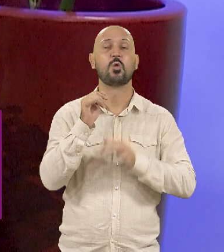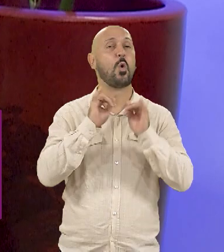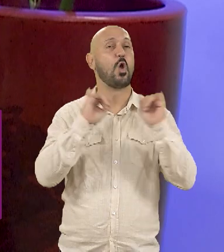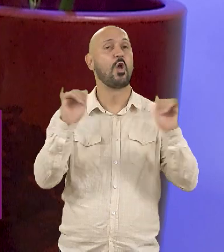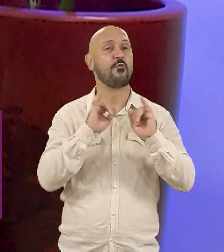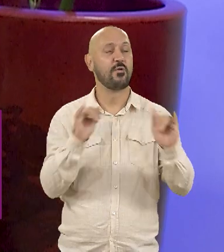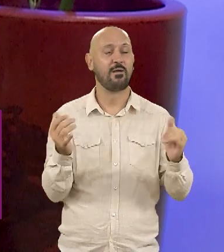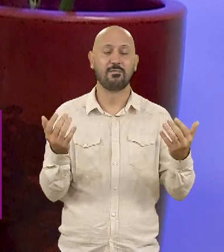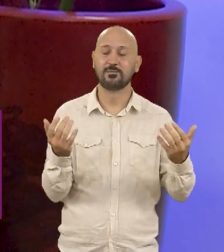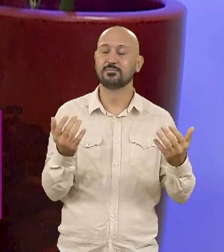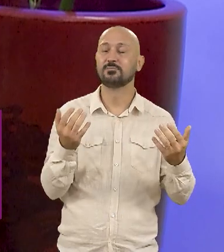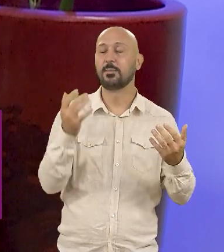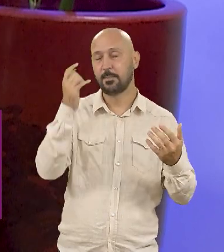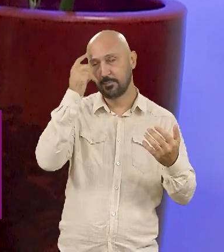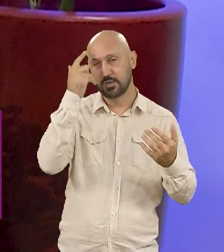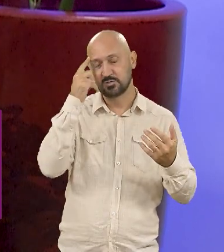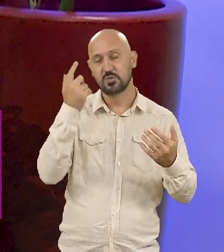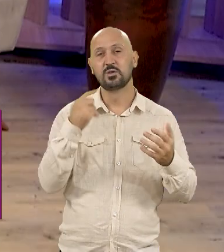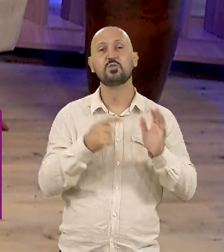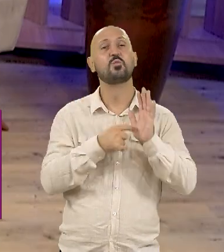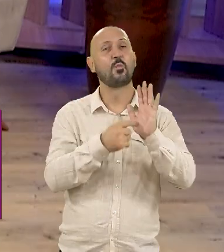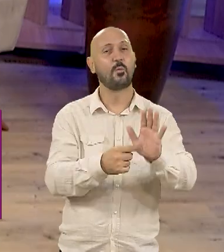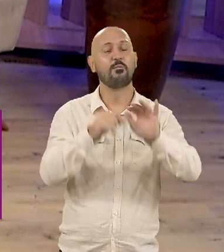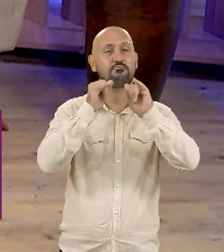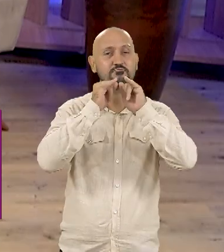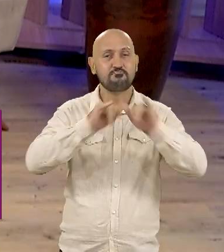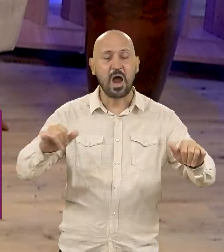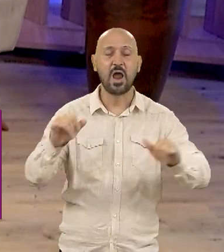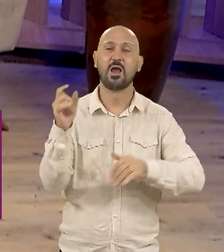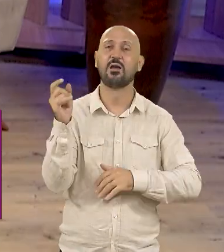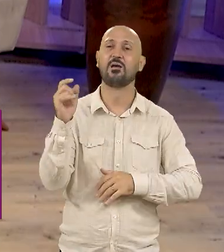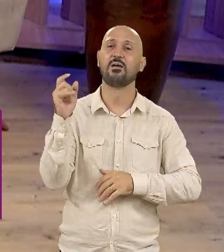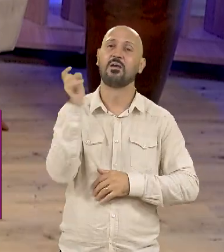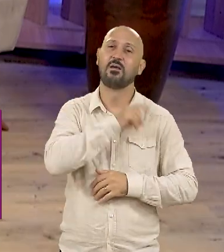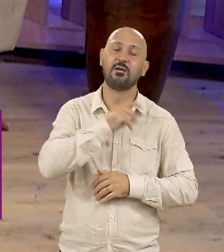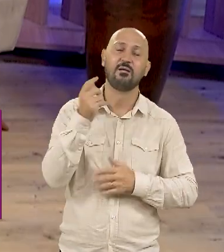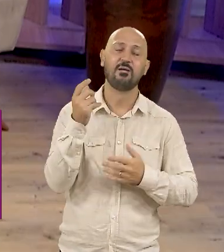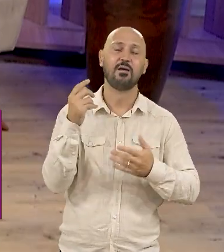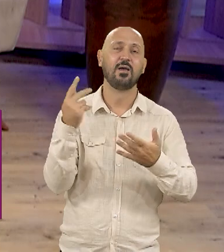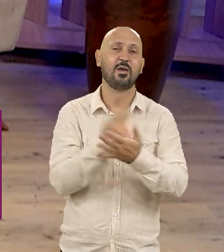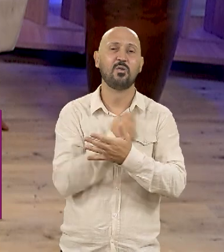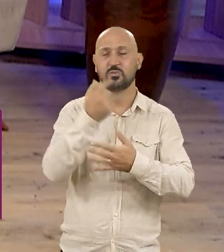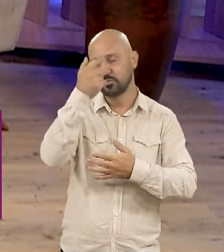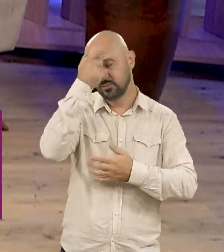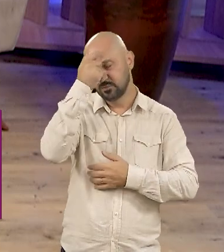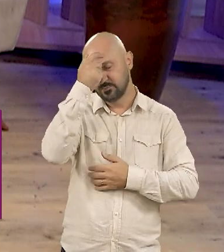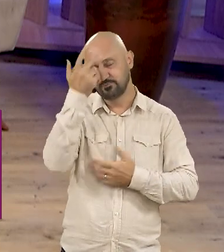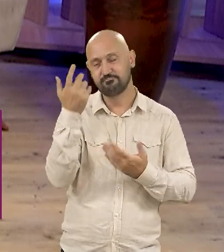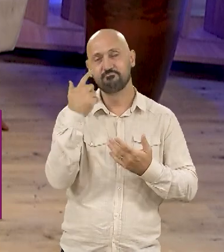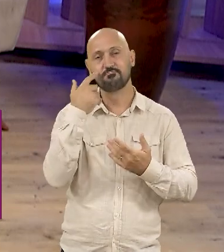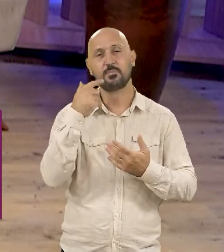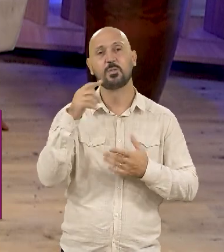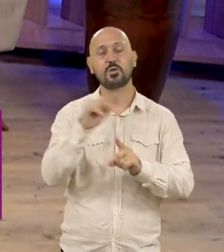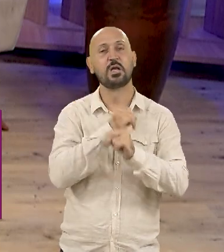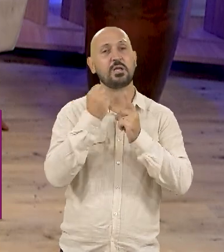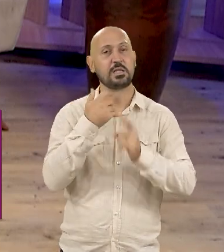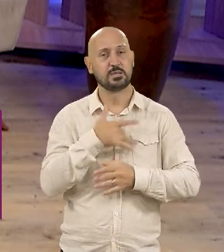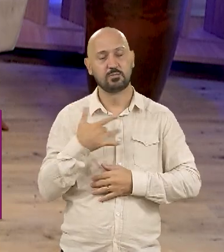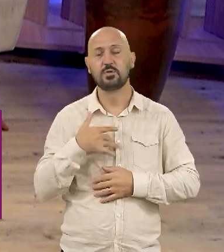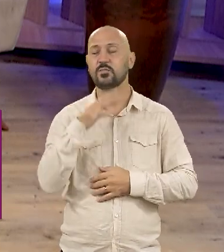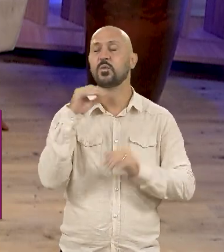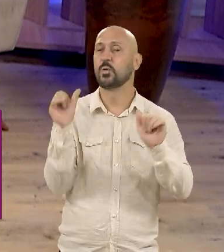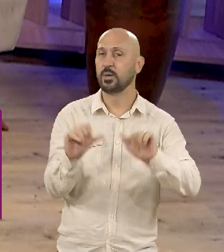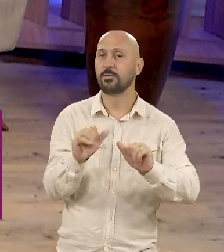negativamente nesse espectro psicológico da sociedade brasileira. Muito negativo, porque assim, os bebês